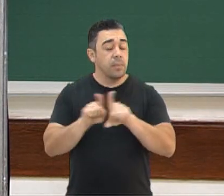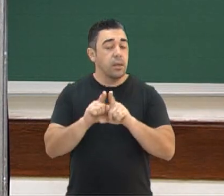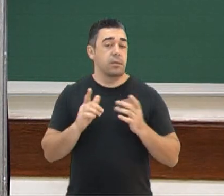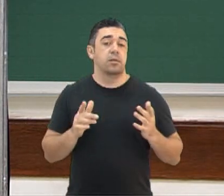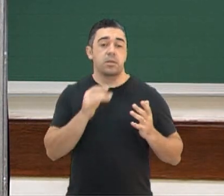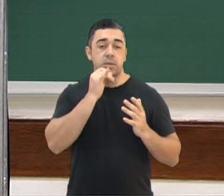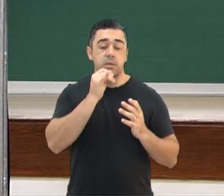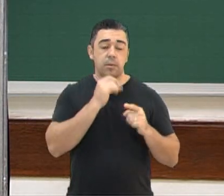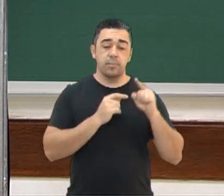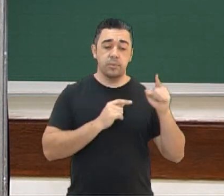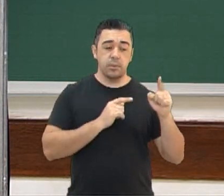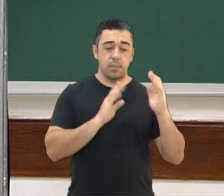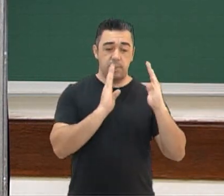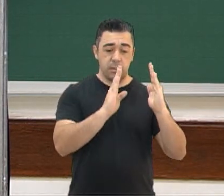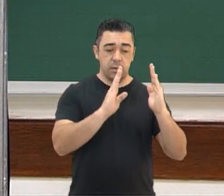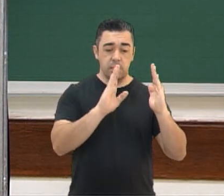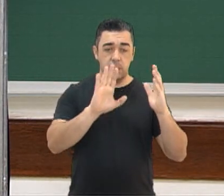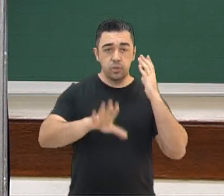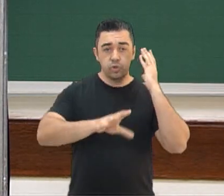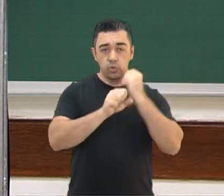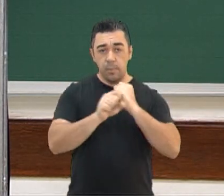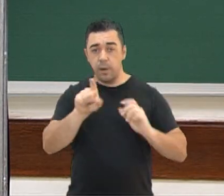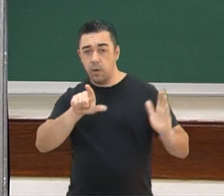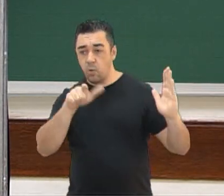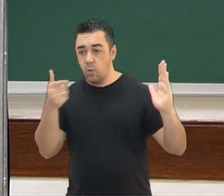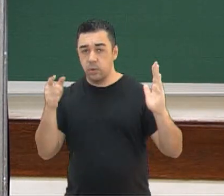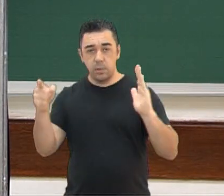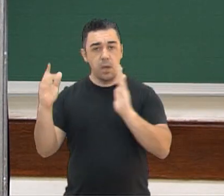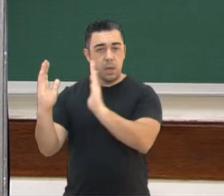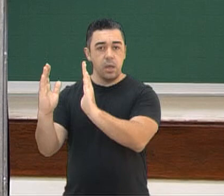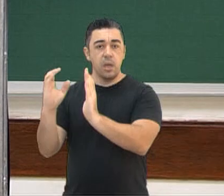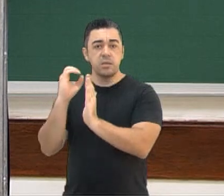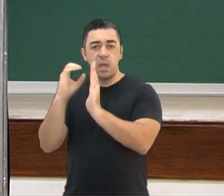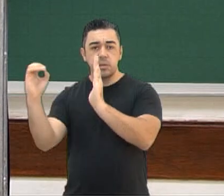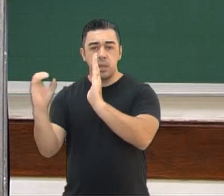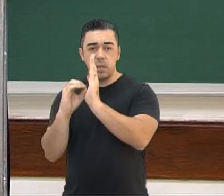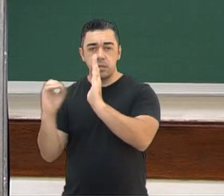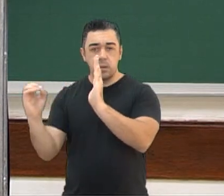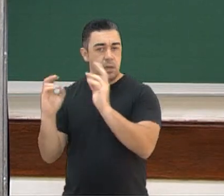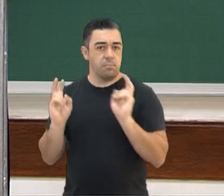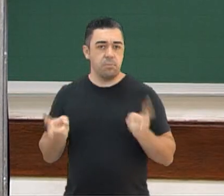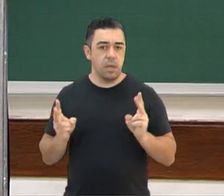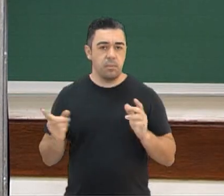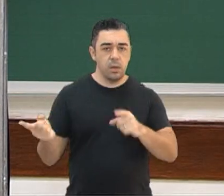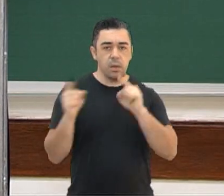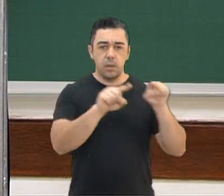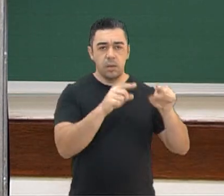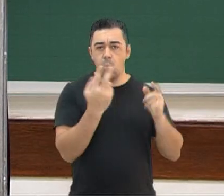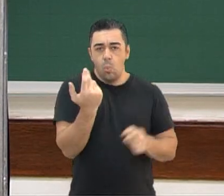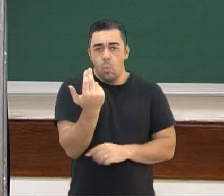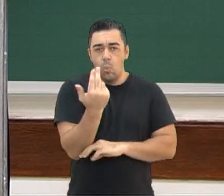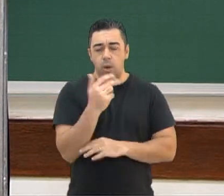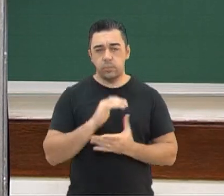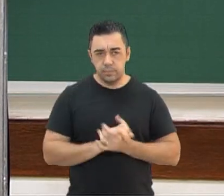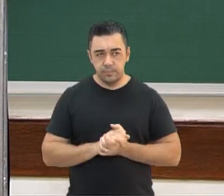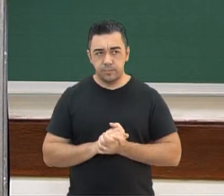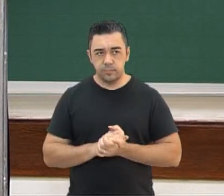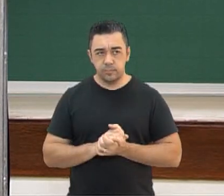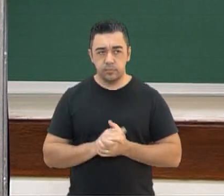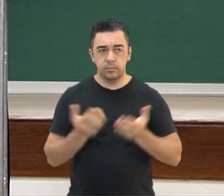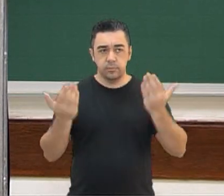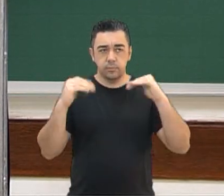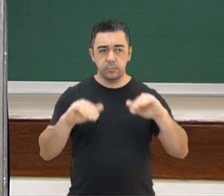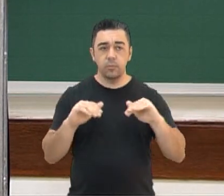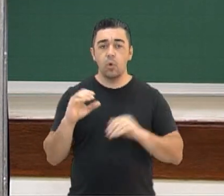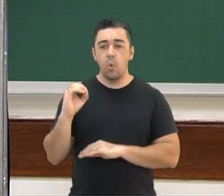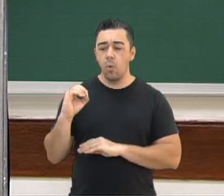matriz lá e somar uma outra matriz que todos os elementos são 0, eu vou ter essa mesma matriz inicial. Elemento